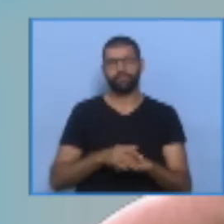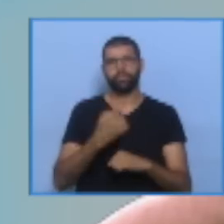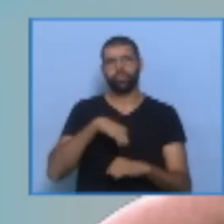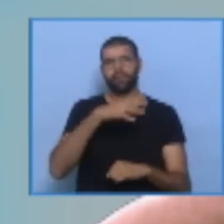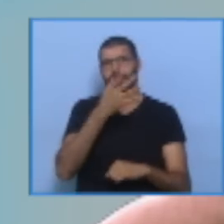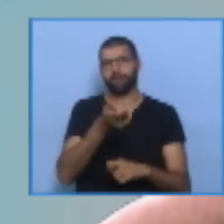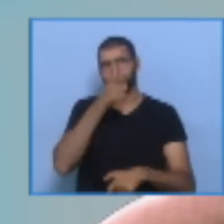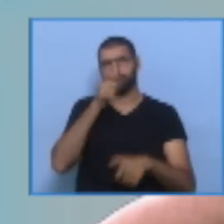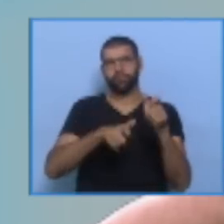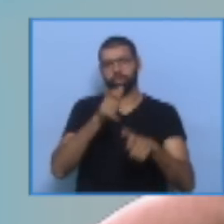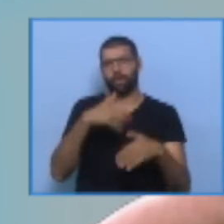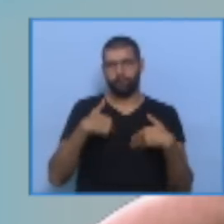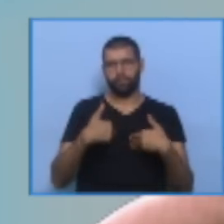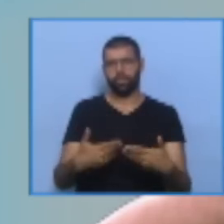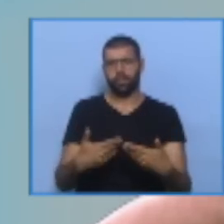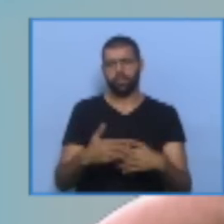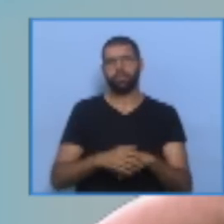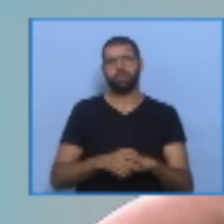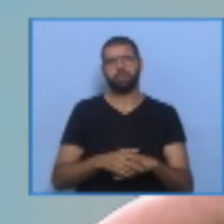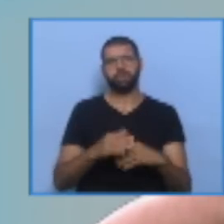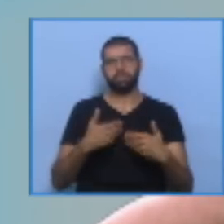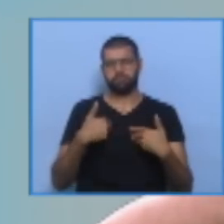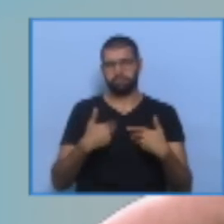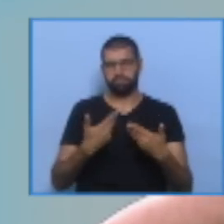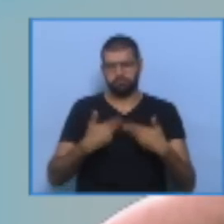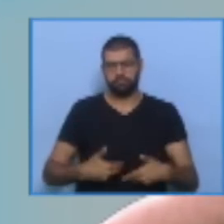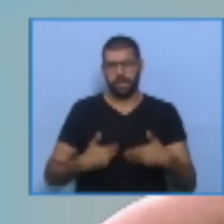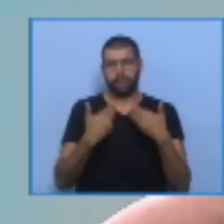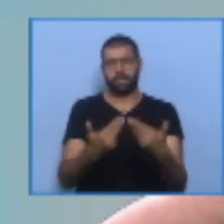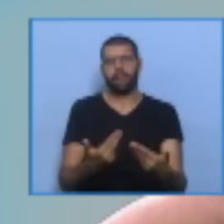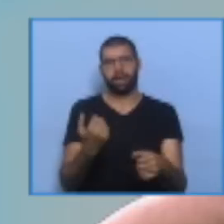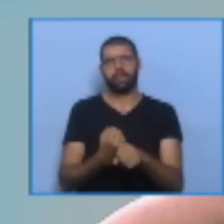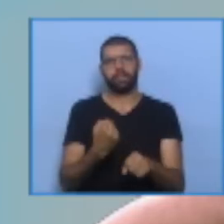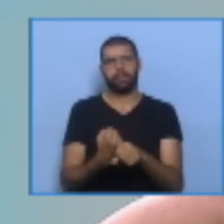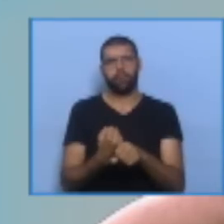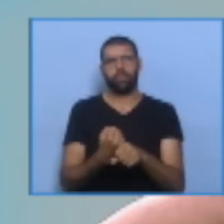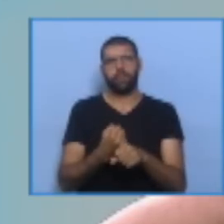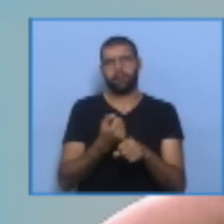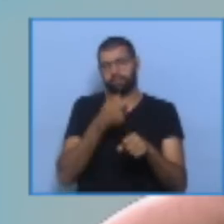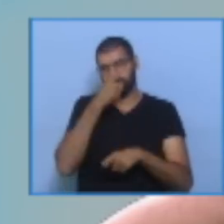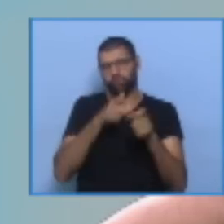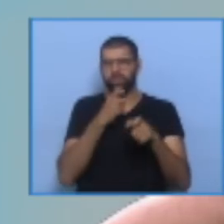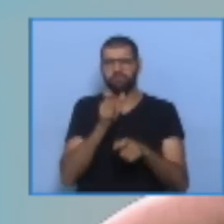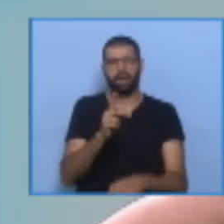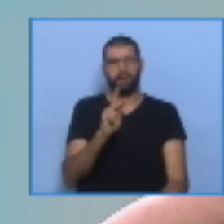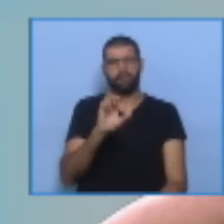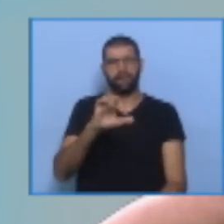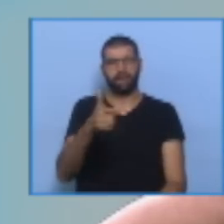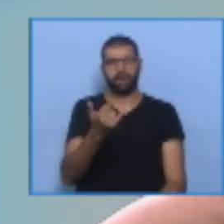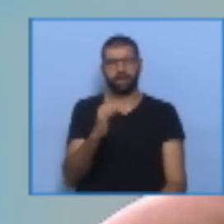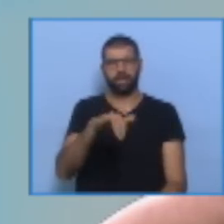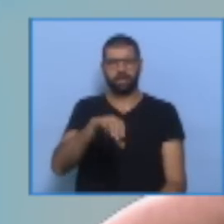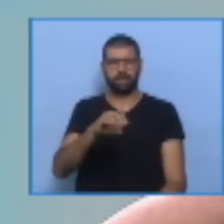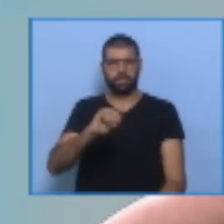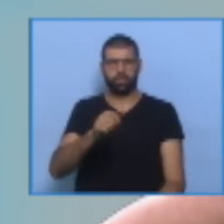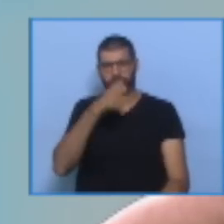de pessoas voluntárias que se entregam a esta causa, os vicentinos, digamos assim, a